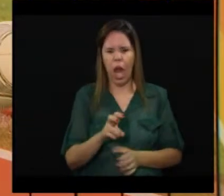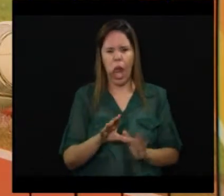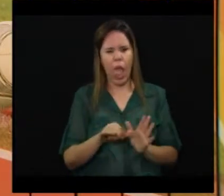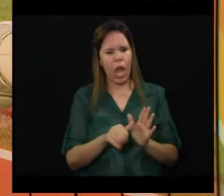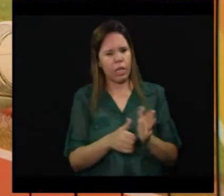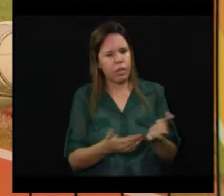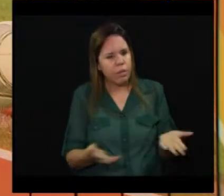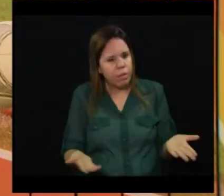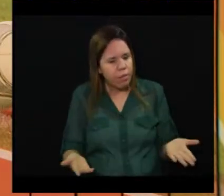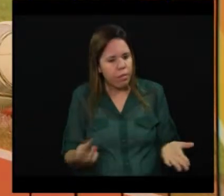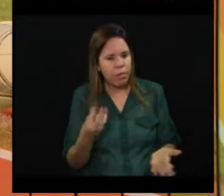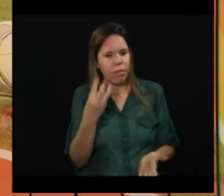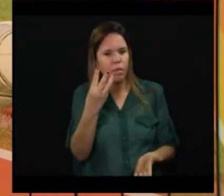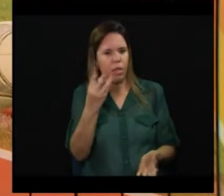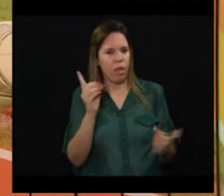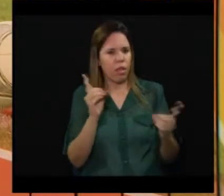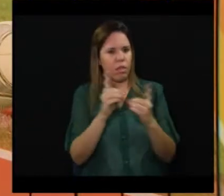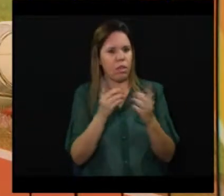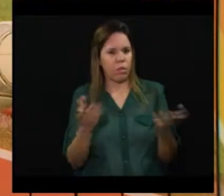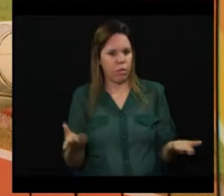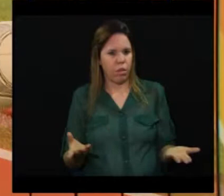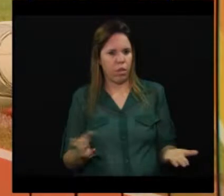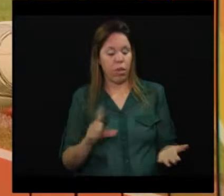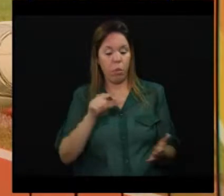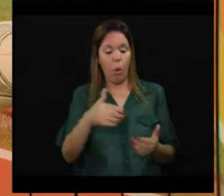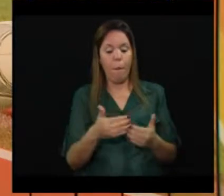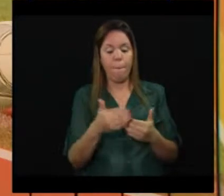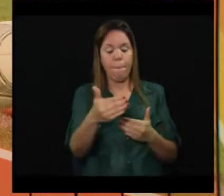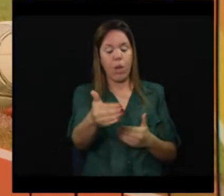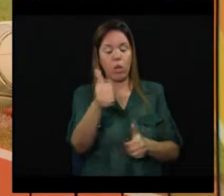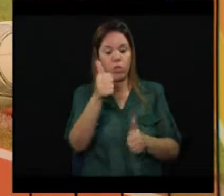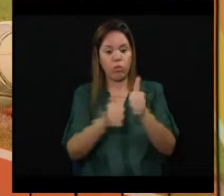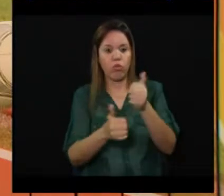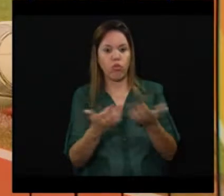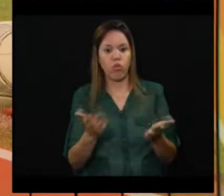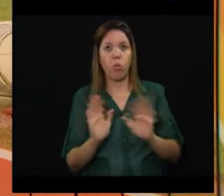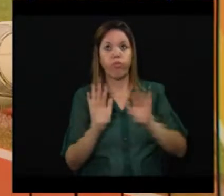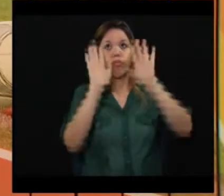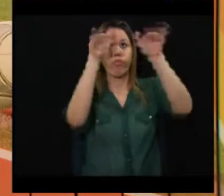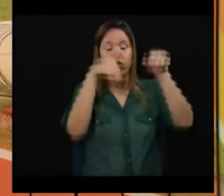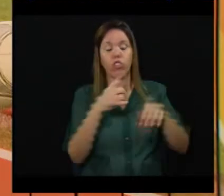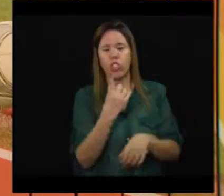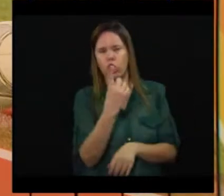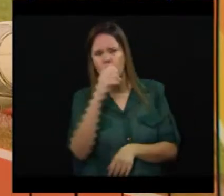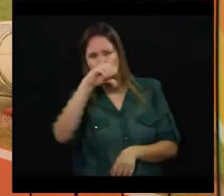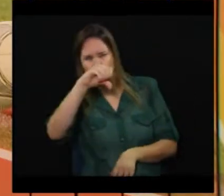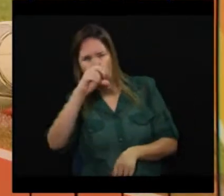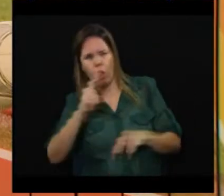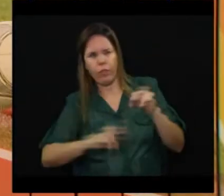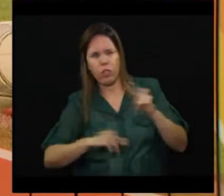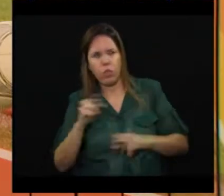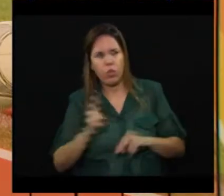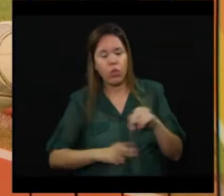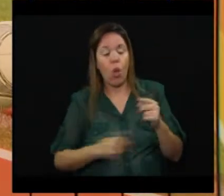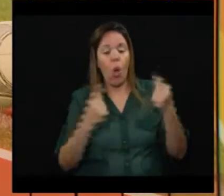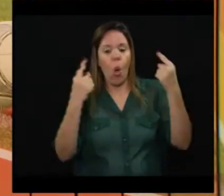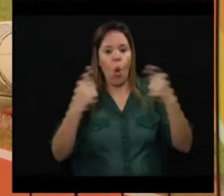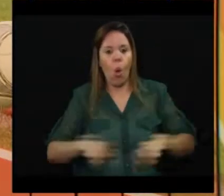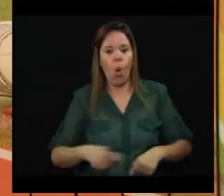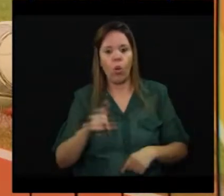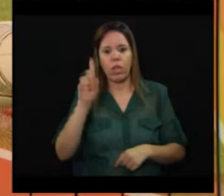3 assistências. O próximo jogo do Veracruz será no dia 19 de junho contra o Santo André, no